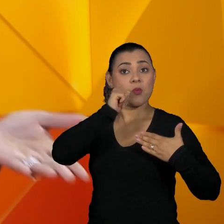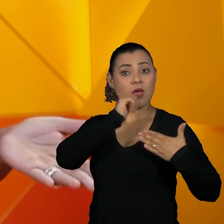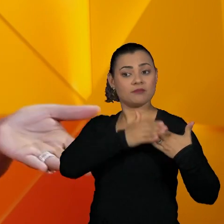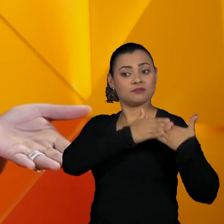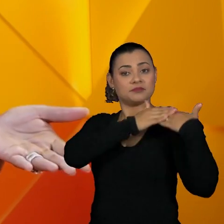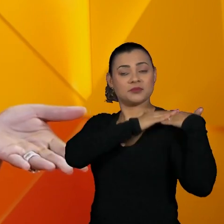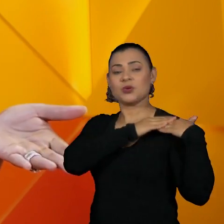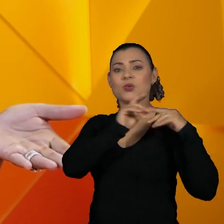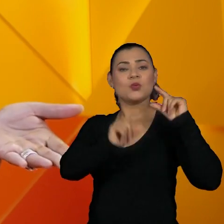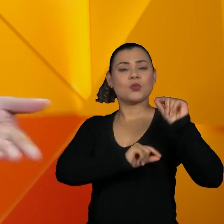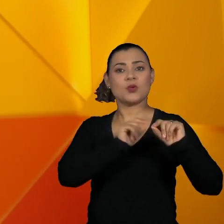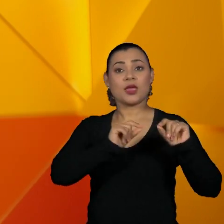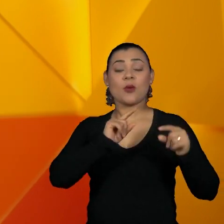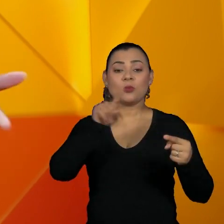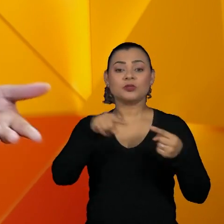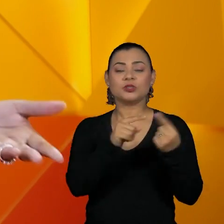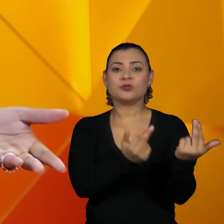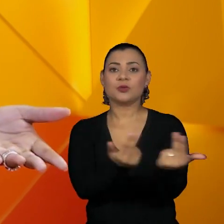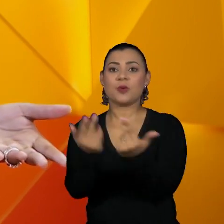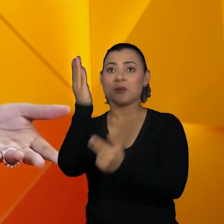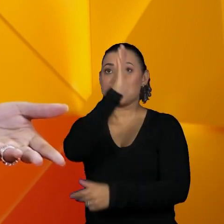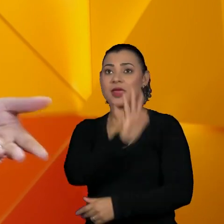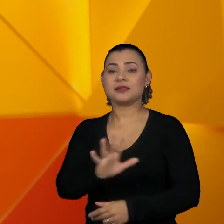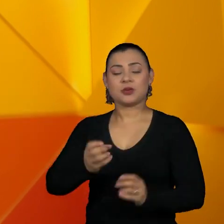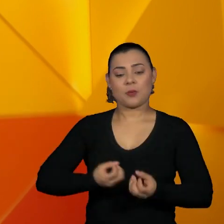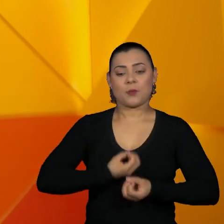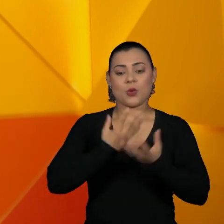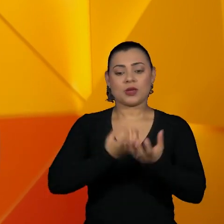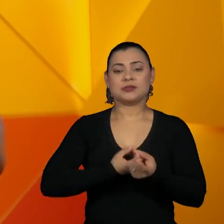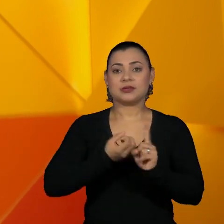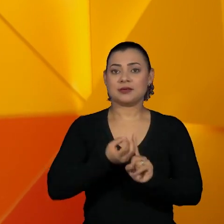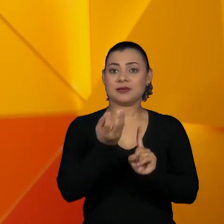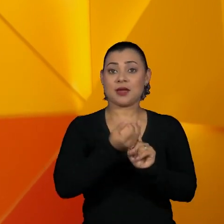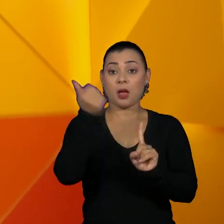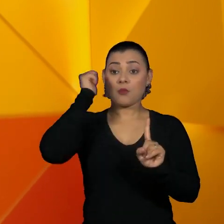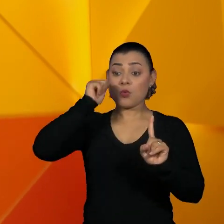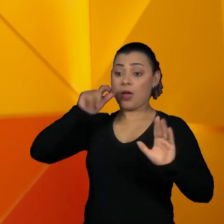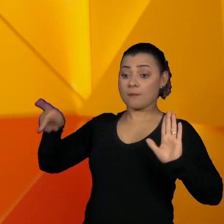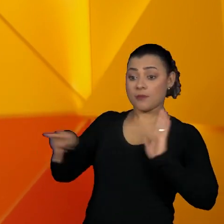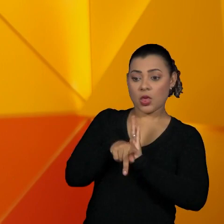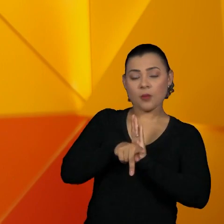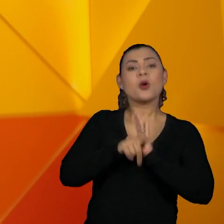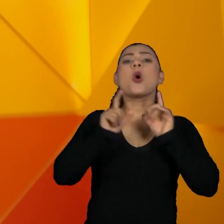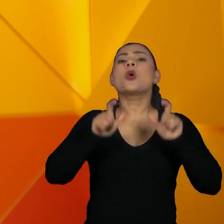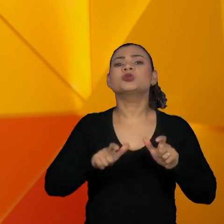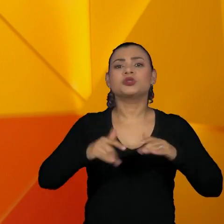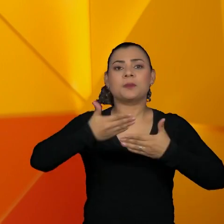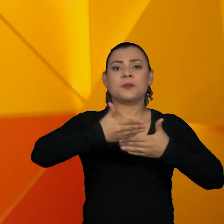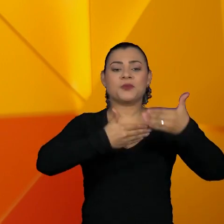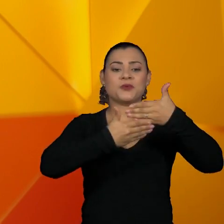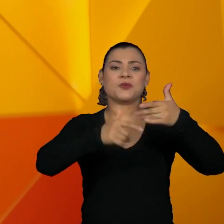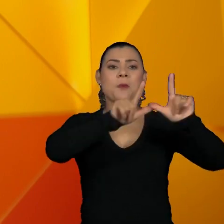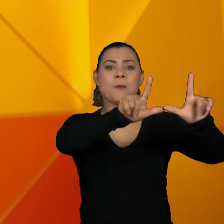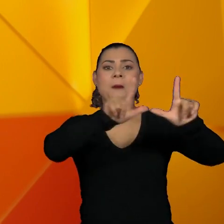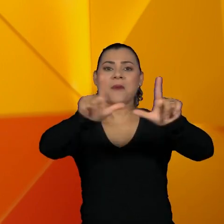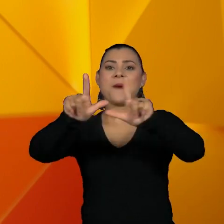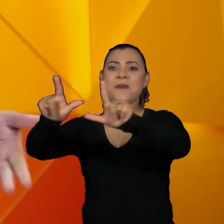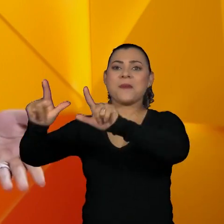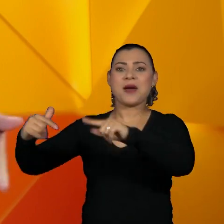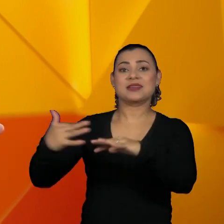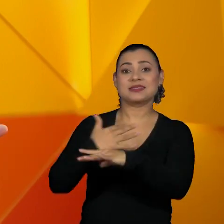com uma missão em comum: espalhar poesia de autoria feminina pelos muros das cidades do país em